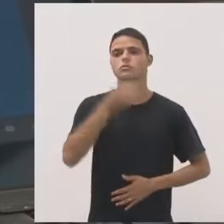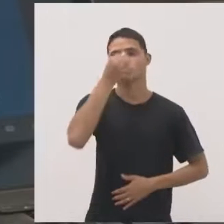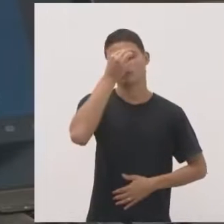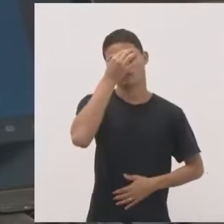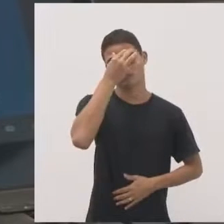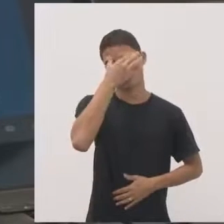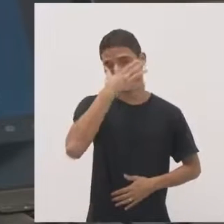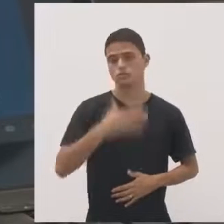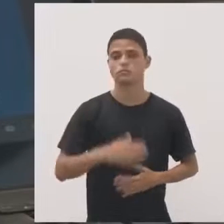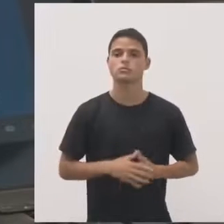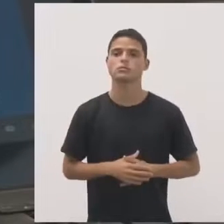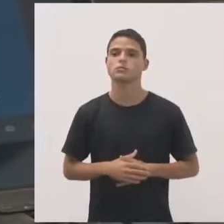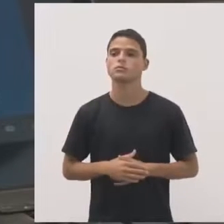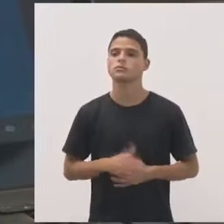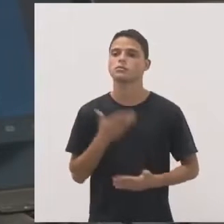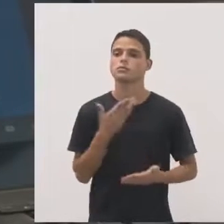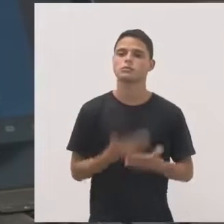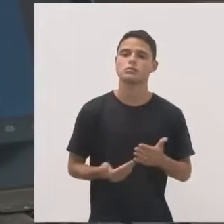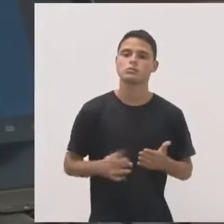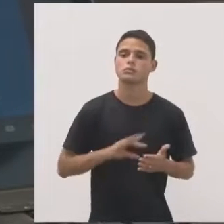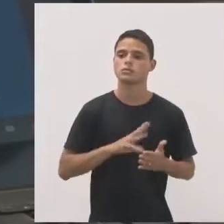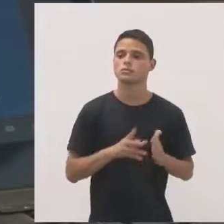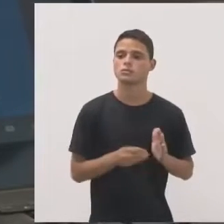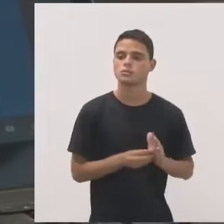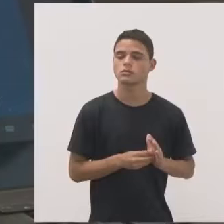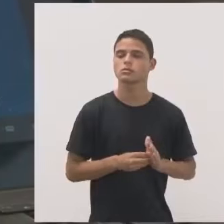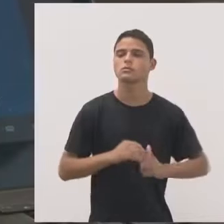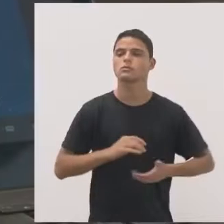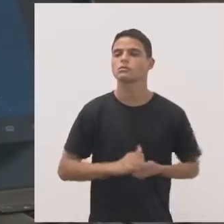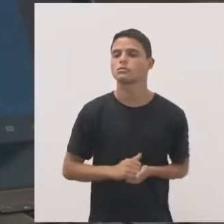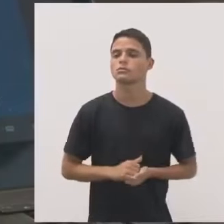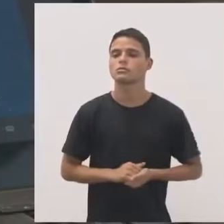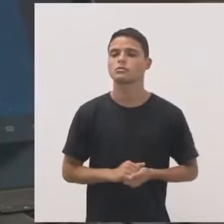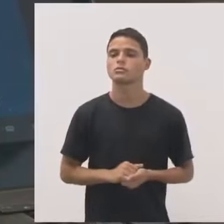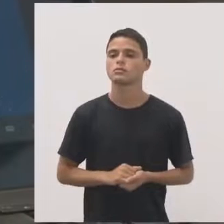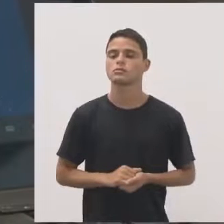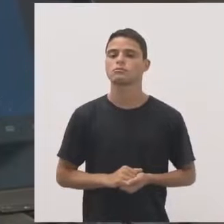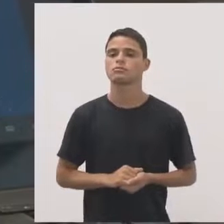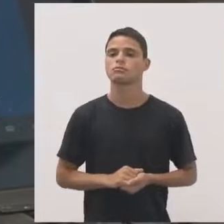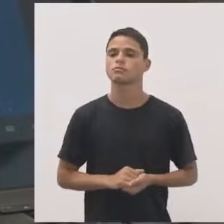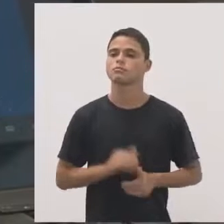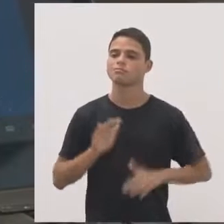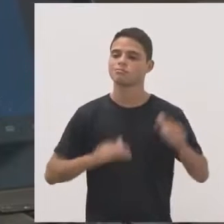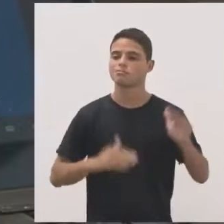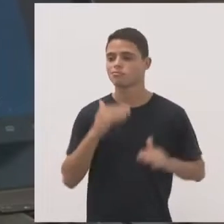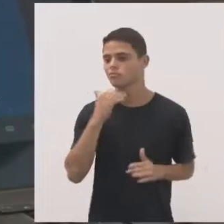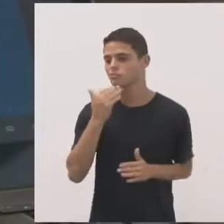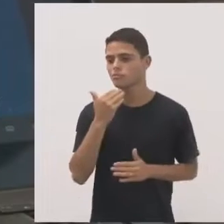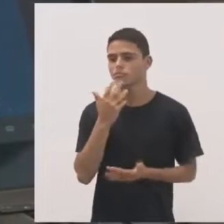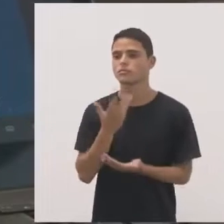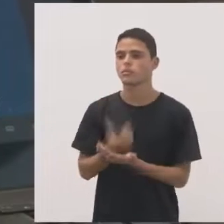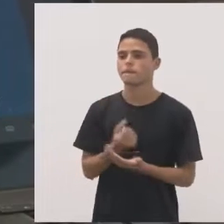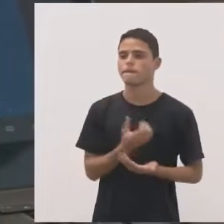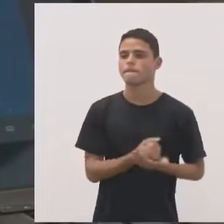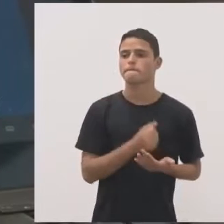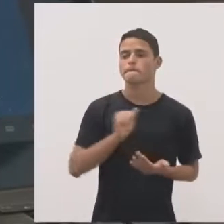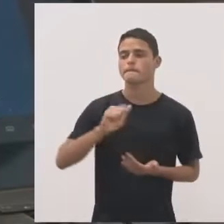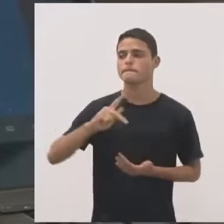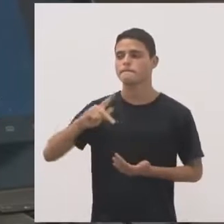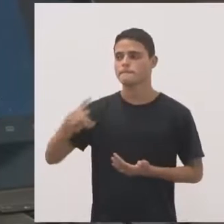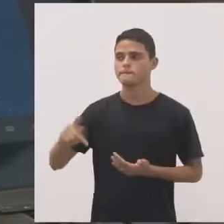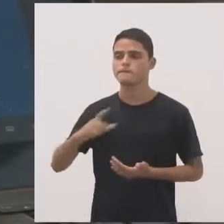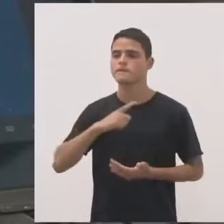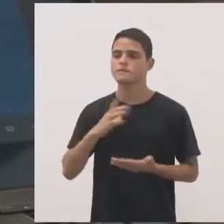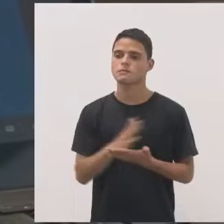que a pessoa acabou perdendo e foi um prejuízo, porque às vezes não dá nem para salvar os programas, tá? Então ela perde